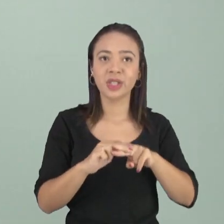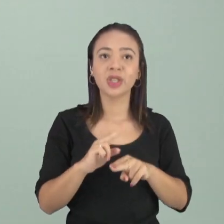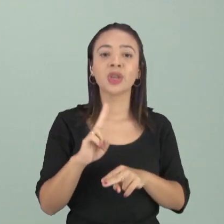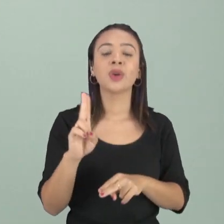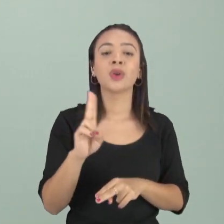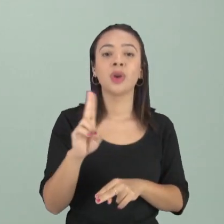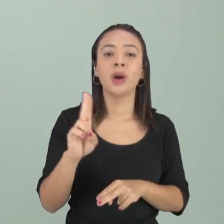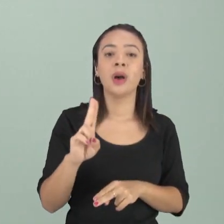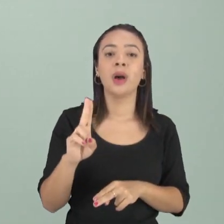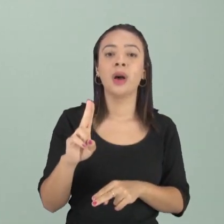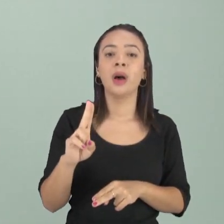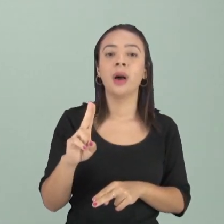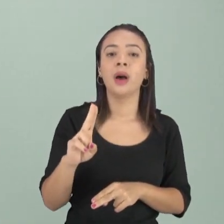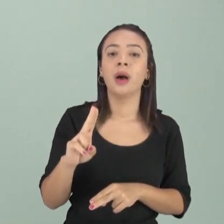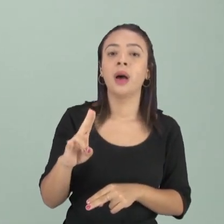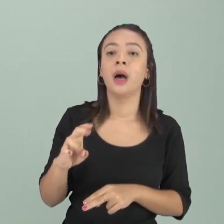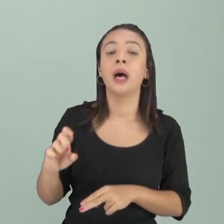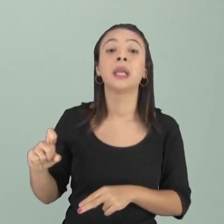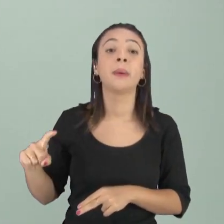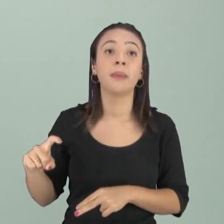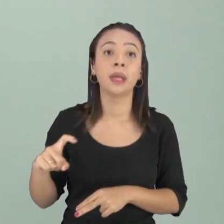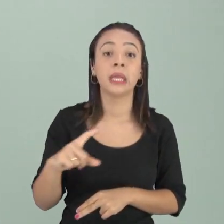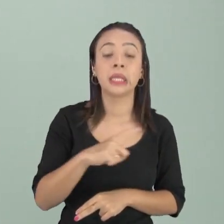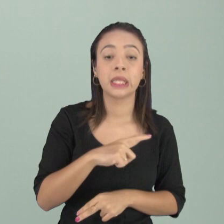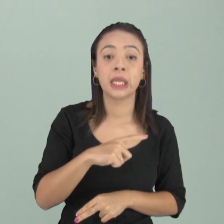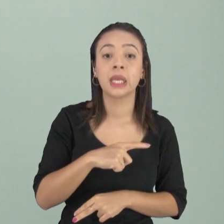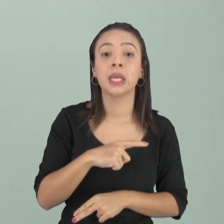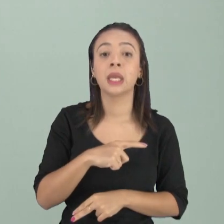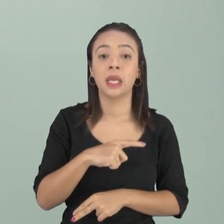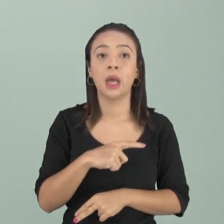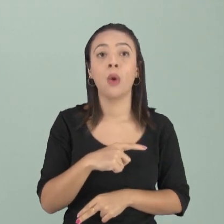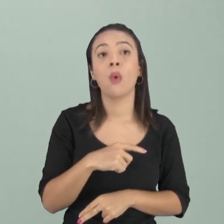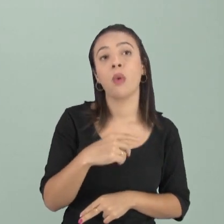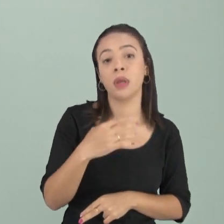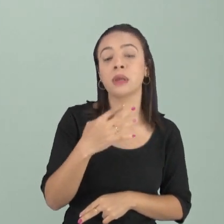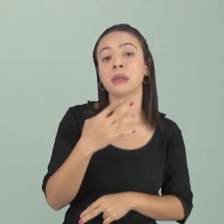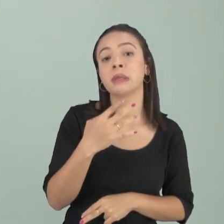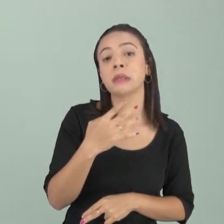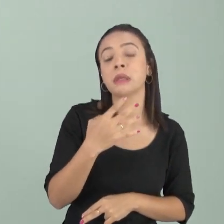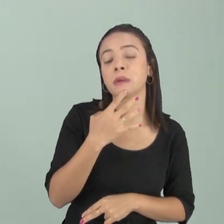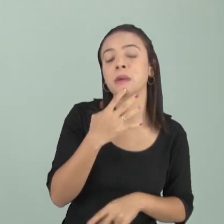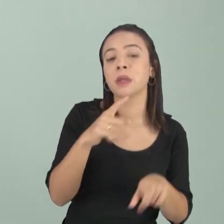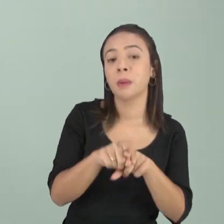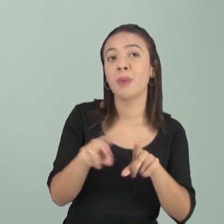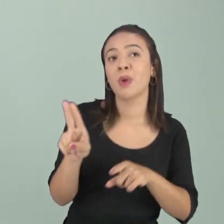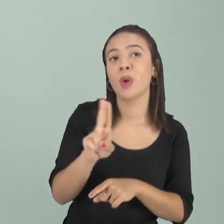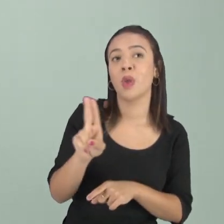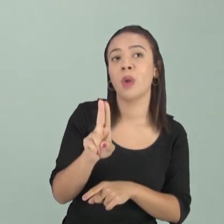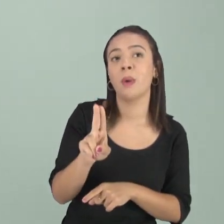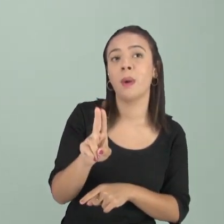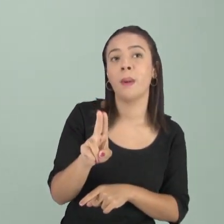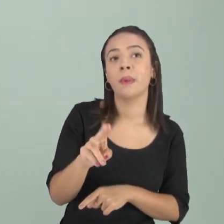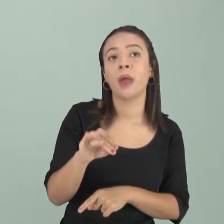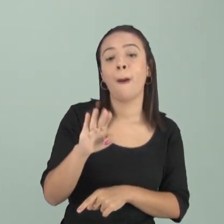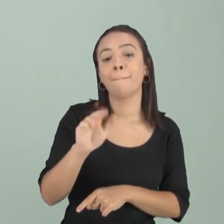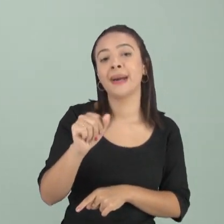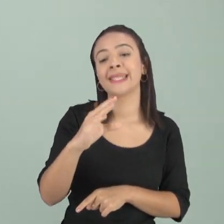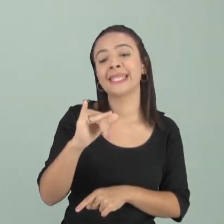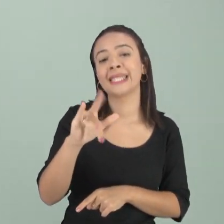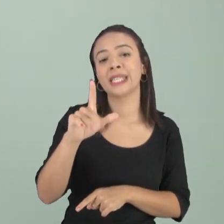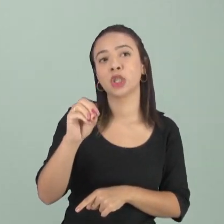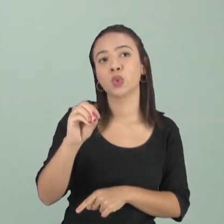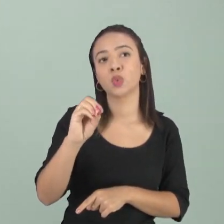essa Mycobacterium tuberculosis é mais conhecida como bacilo de Koch, tá? Então, o bacilo de Koch, então você já vai saber